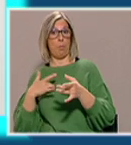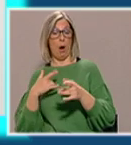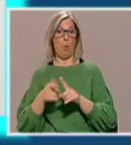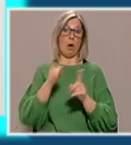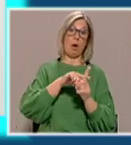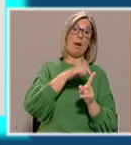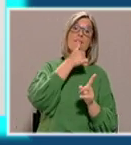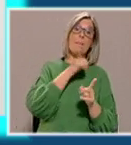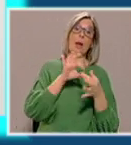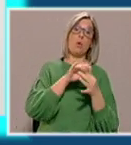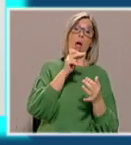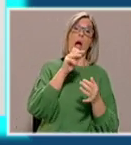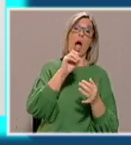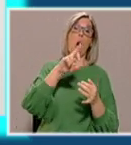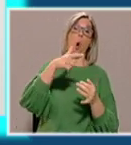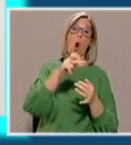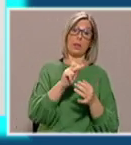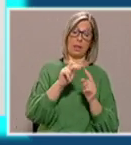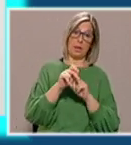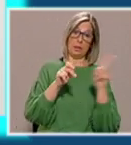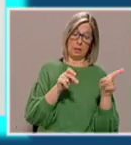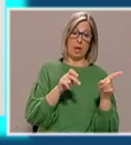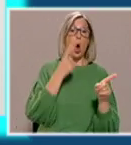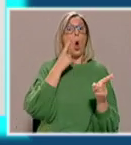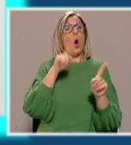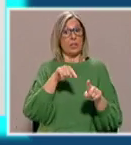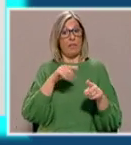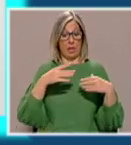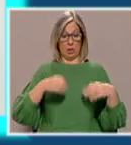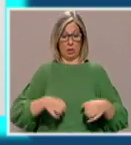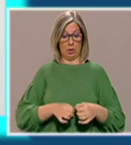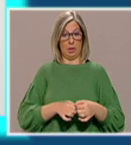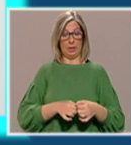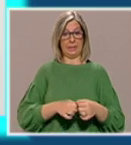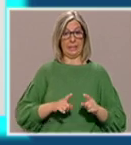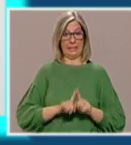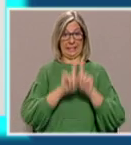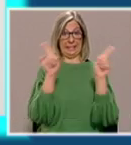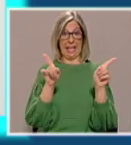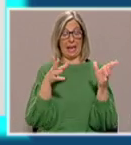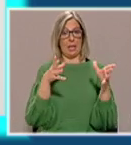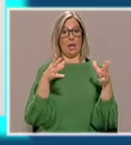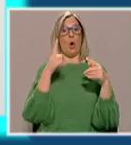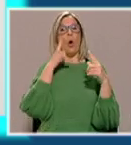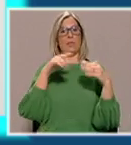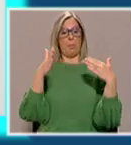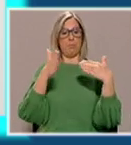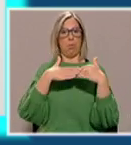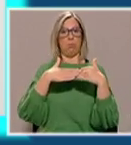vez mais, para que o sangue não volte para trás, fecham as válvulas das artérias, provocando o segundo som do batimento